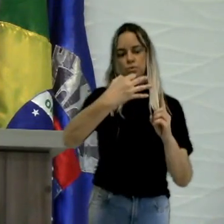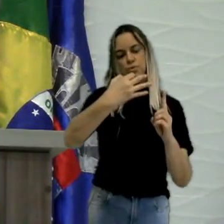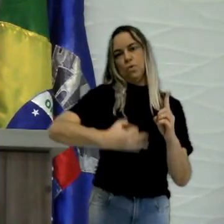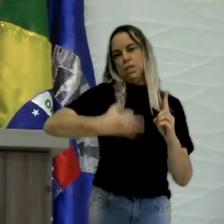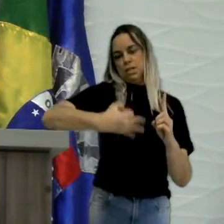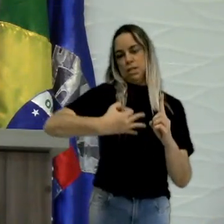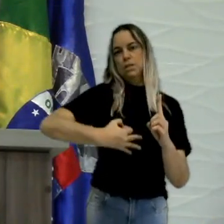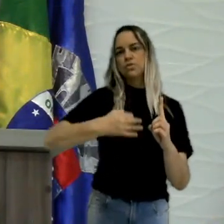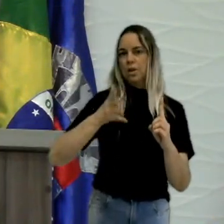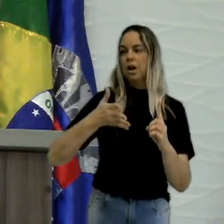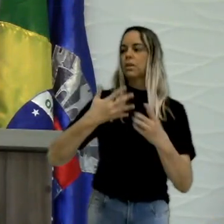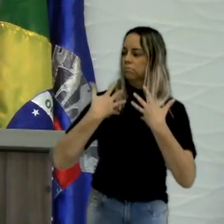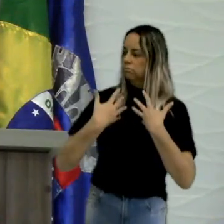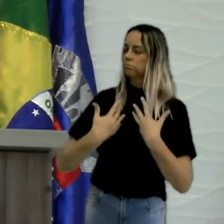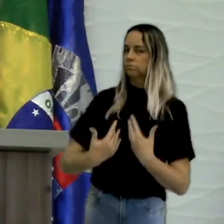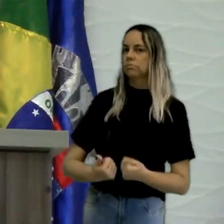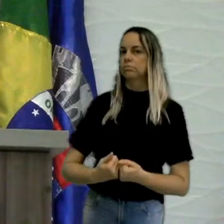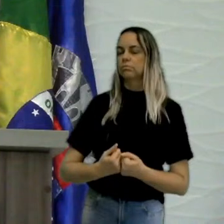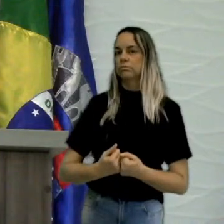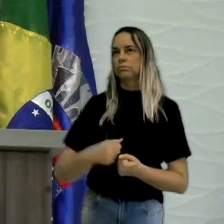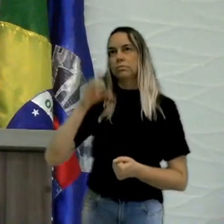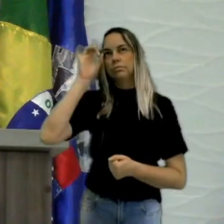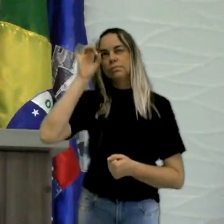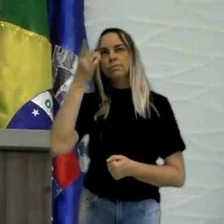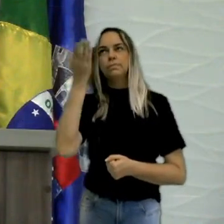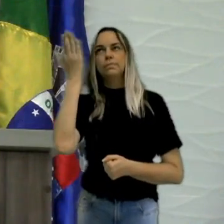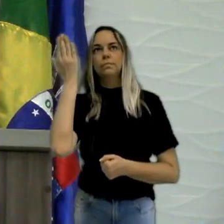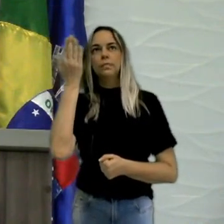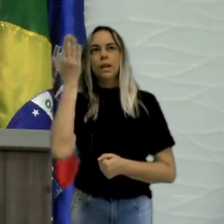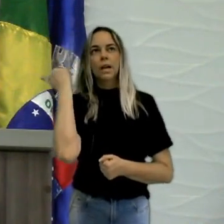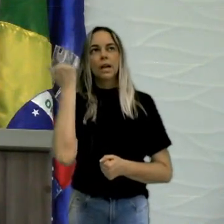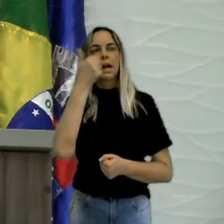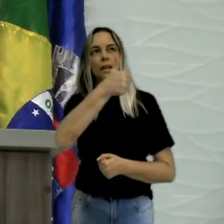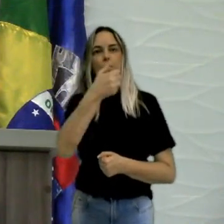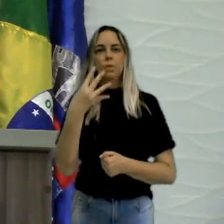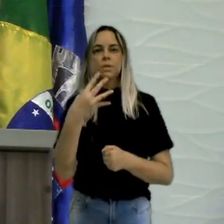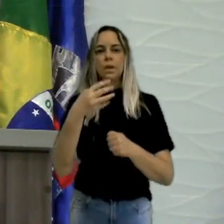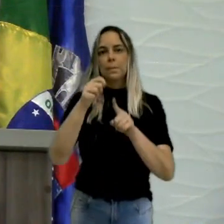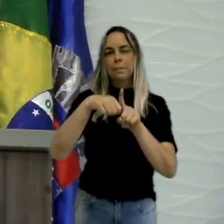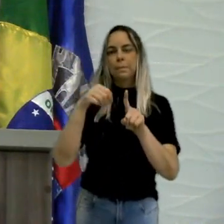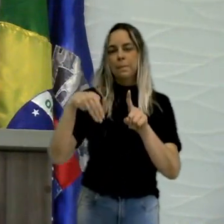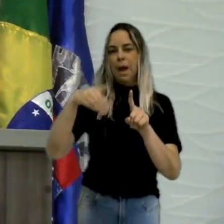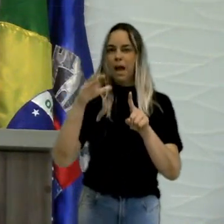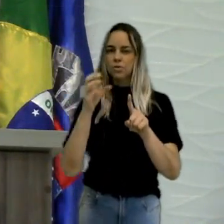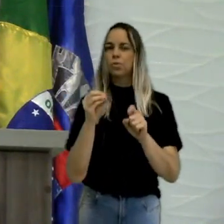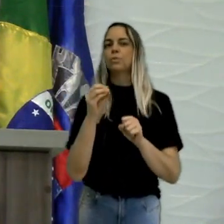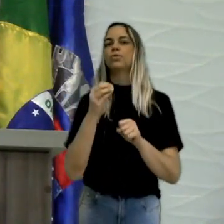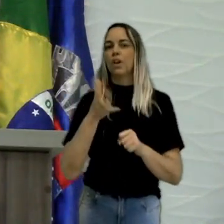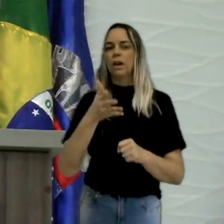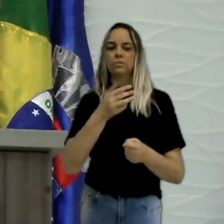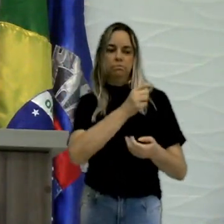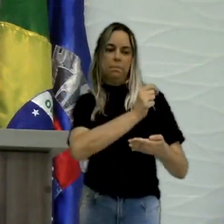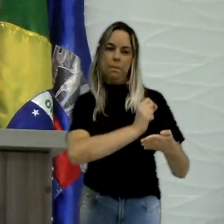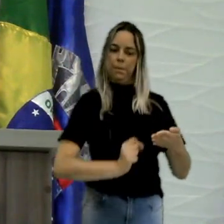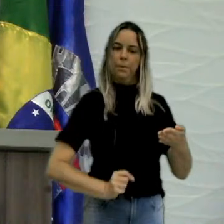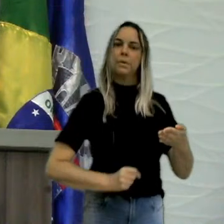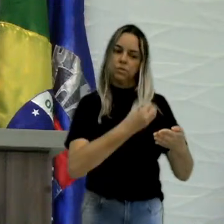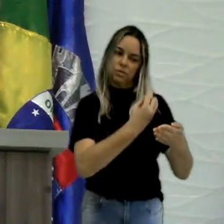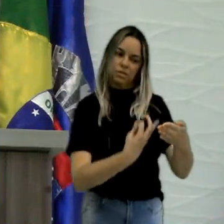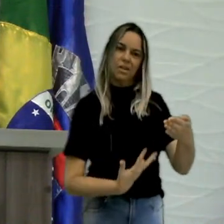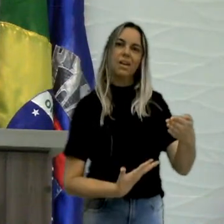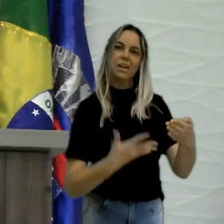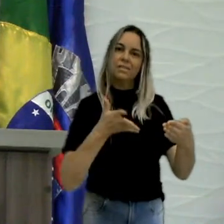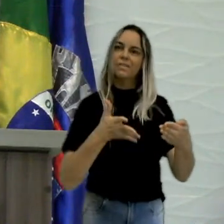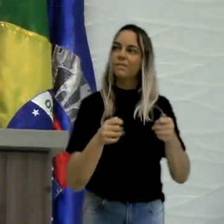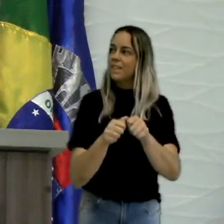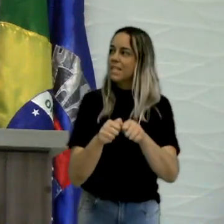14 de março teve-se uma primeira audiência para se conter, para se colocar em papel, né, para se